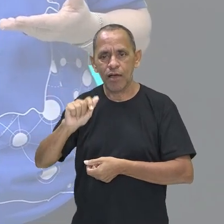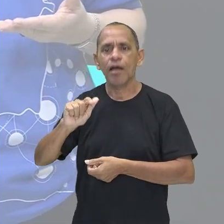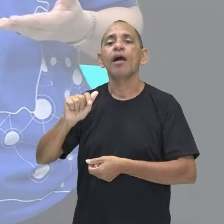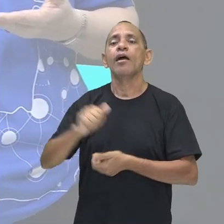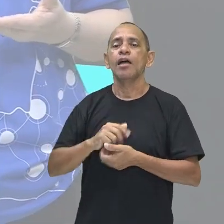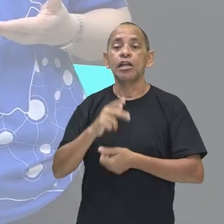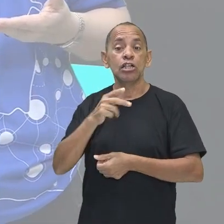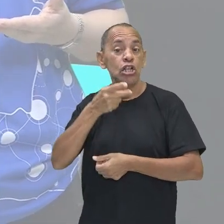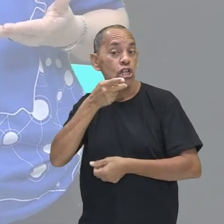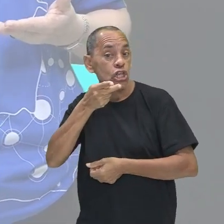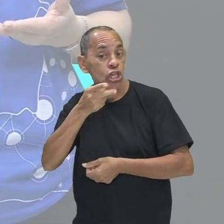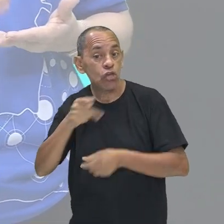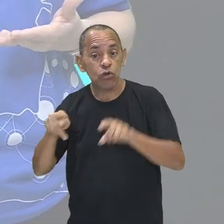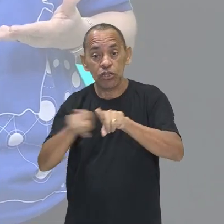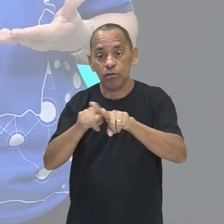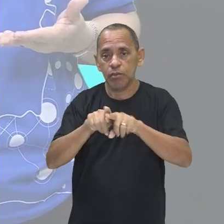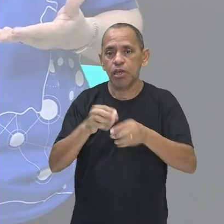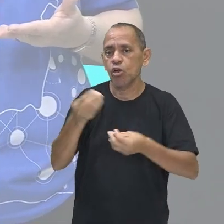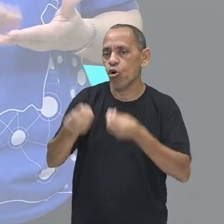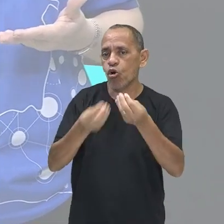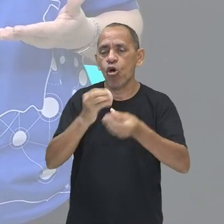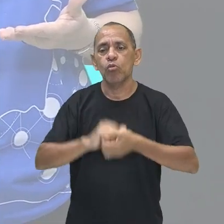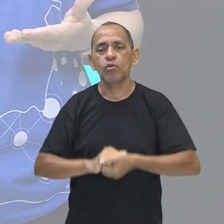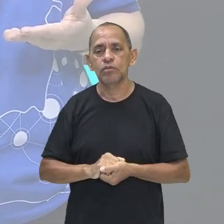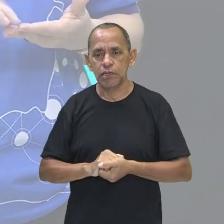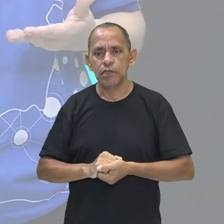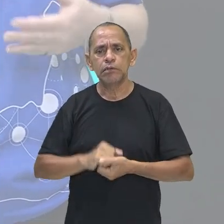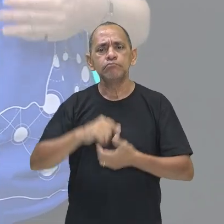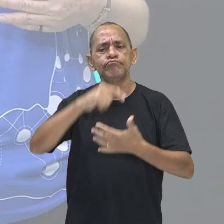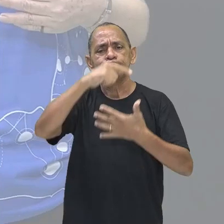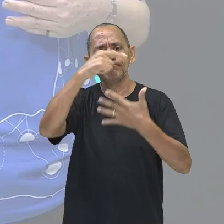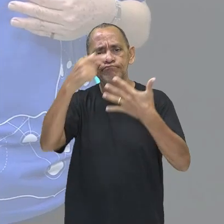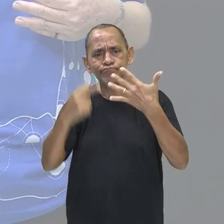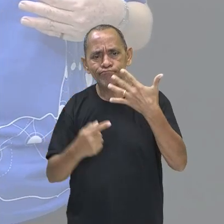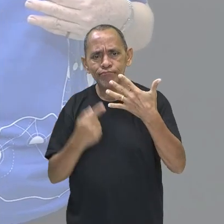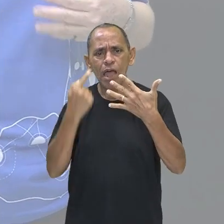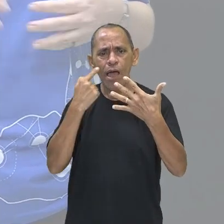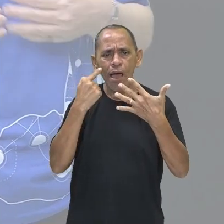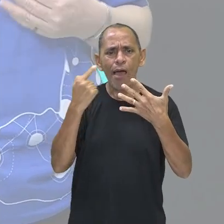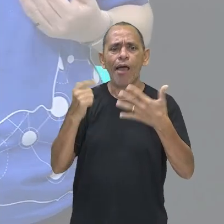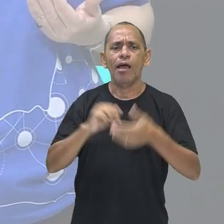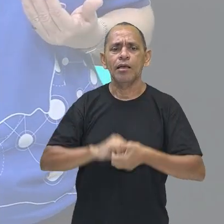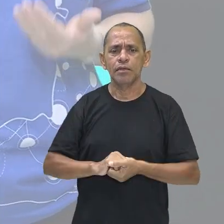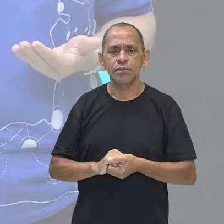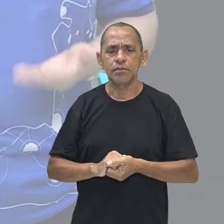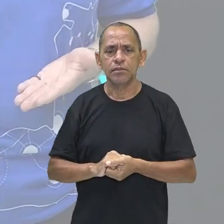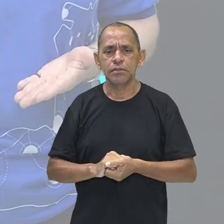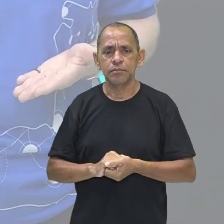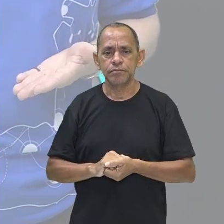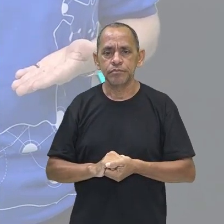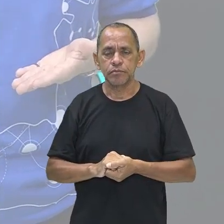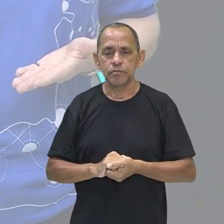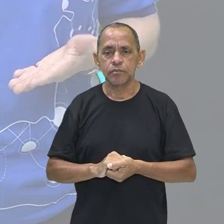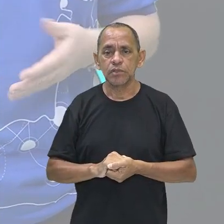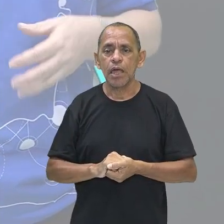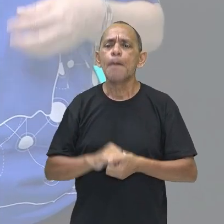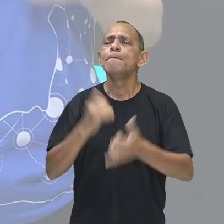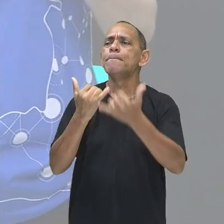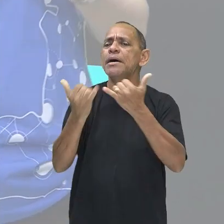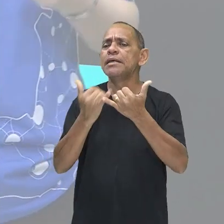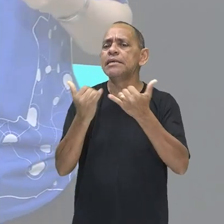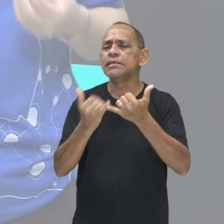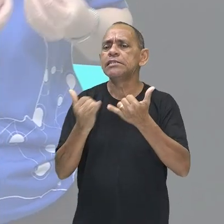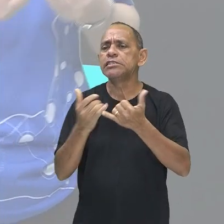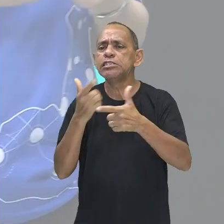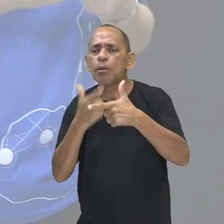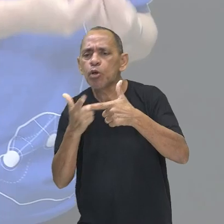bateu no marreco, pulou do puleiro, no pé do cavalo, levou um coice e criou. E assim vai por diante. Então, é um trava-língua também. Então, que dá para